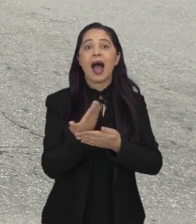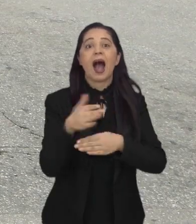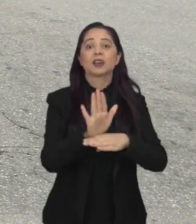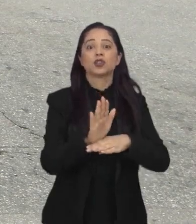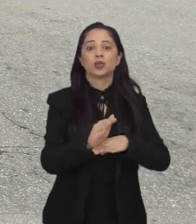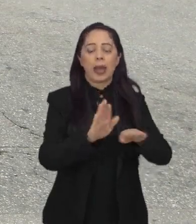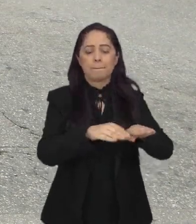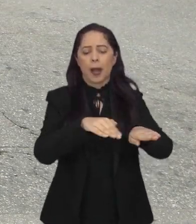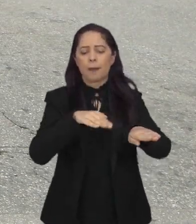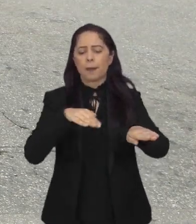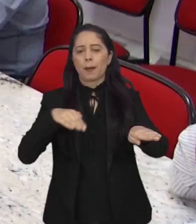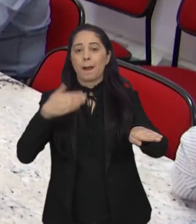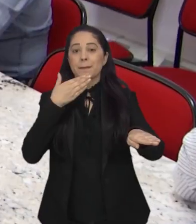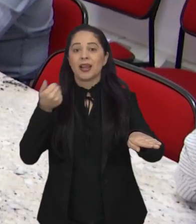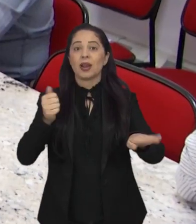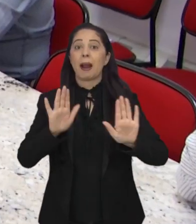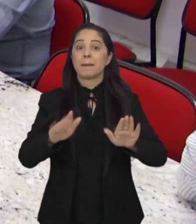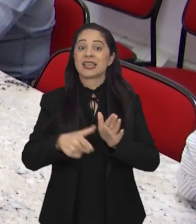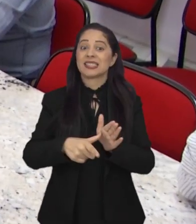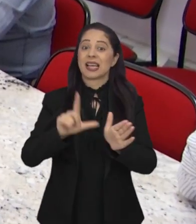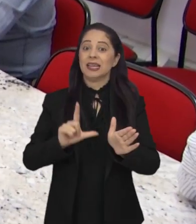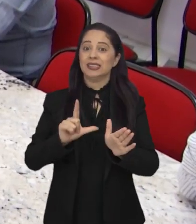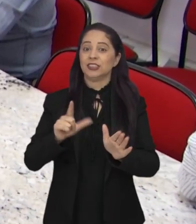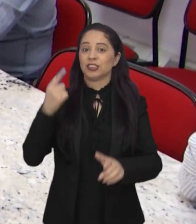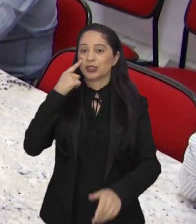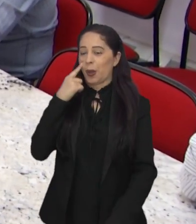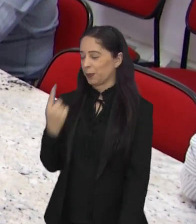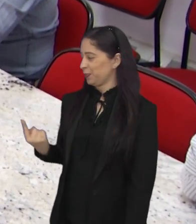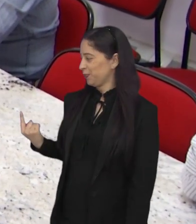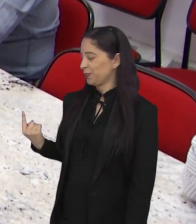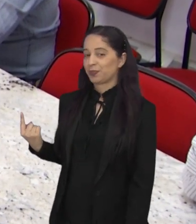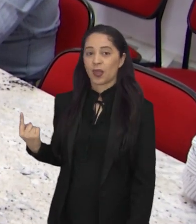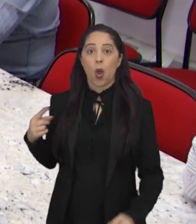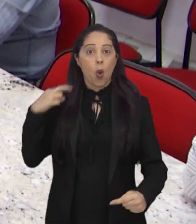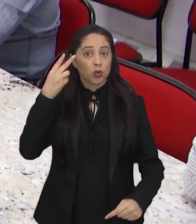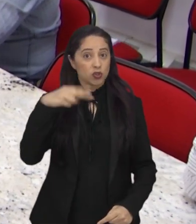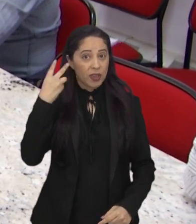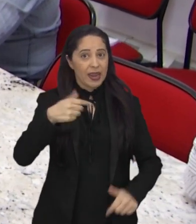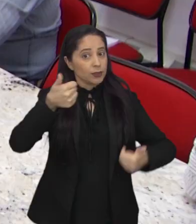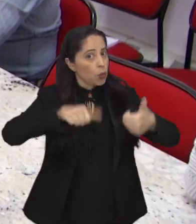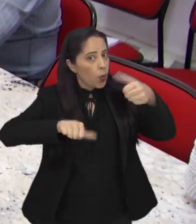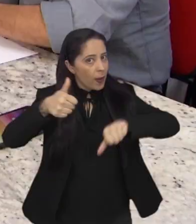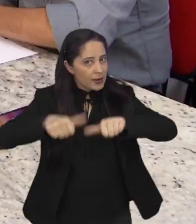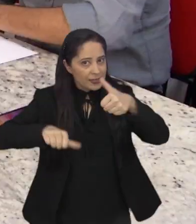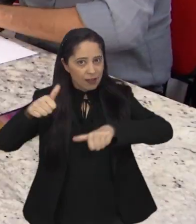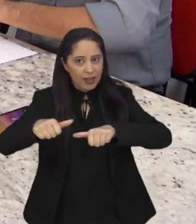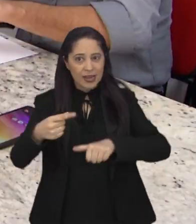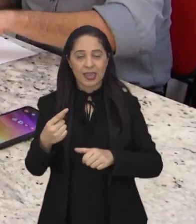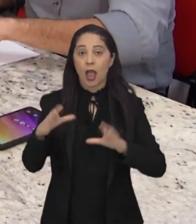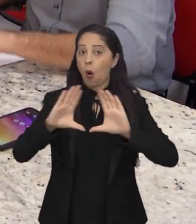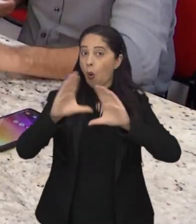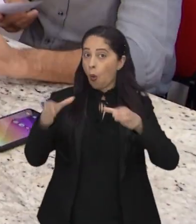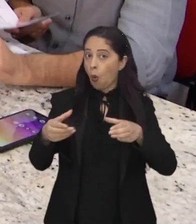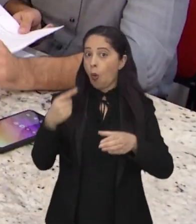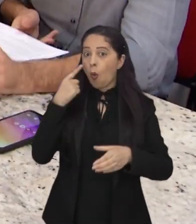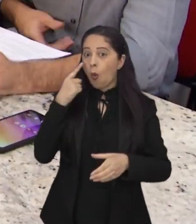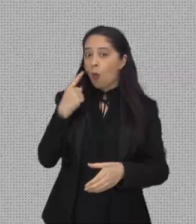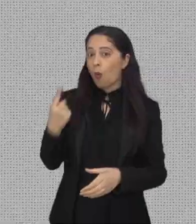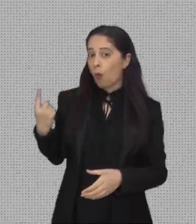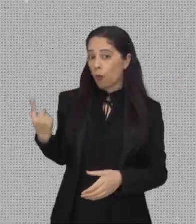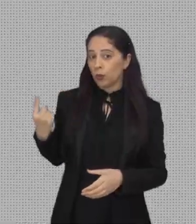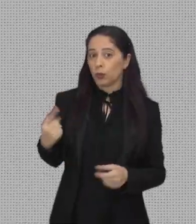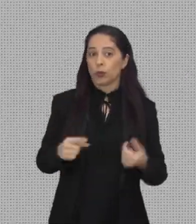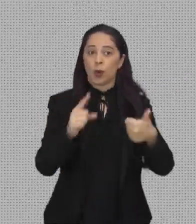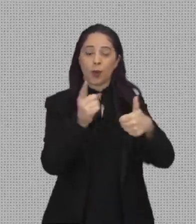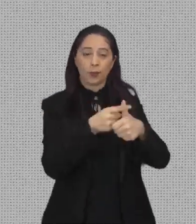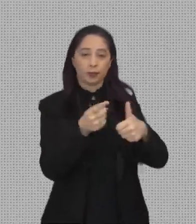da cidade. Tudo passa pela análise dos vereadores da Comissão de Planejamento Urbano, Transporte e Obras.